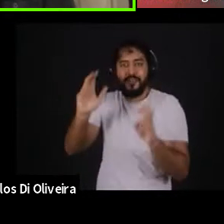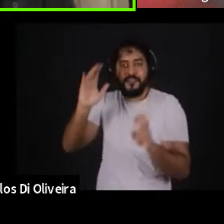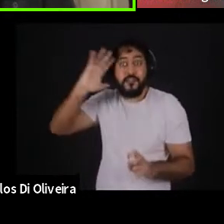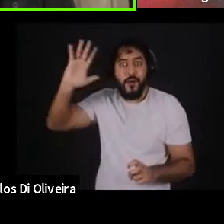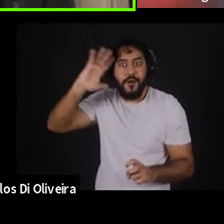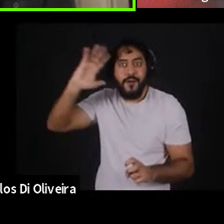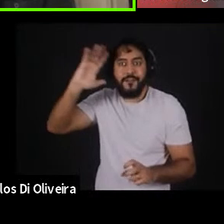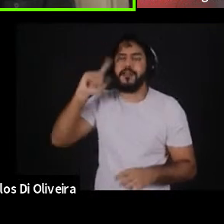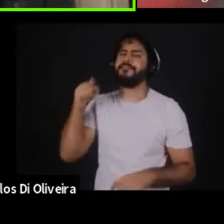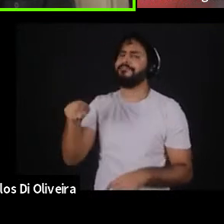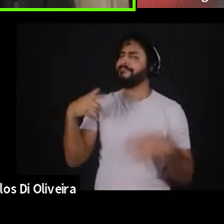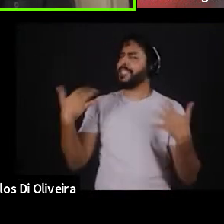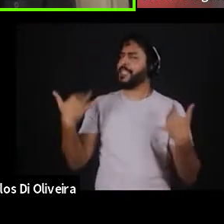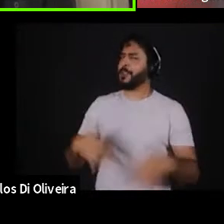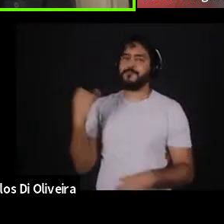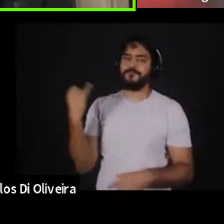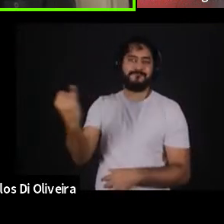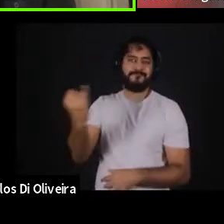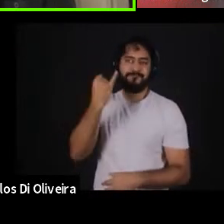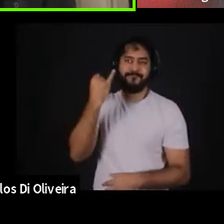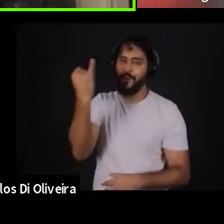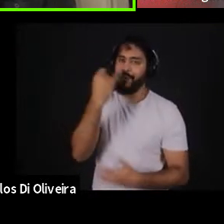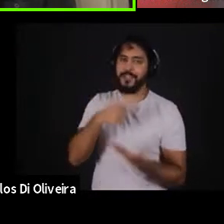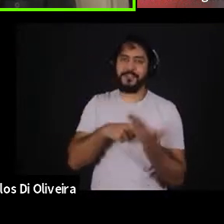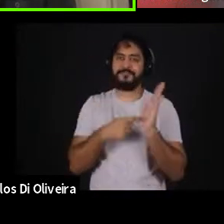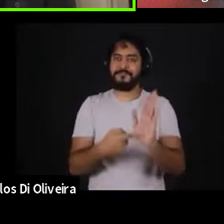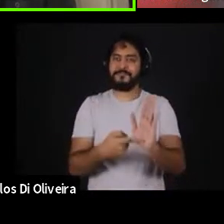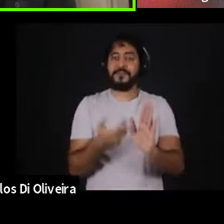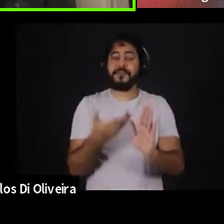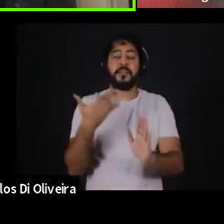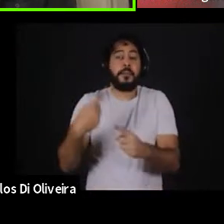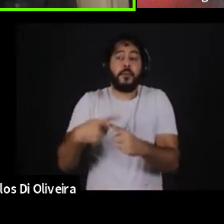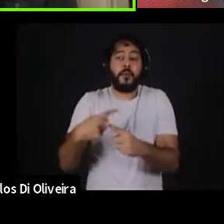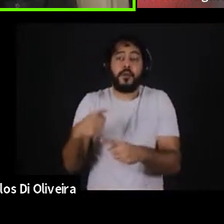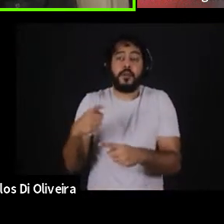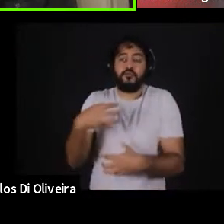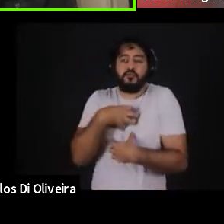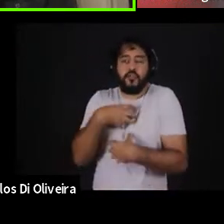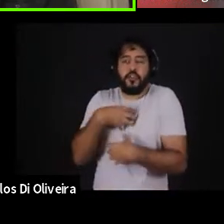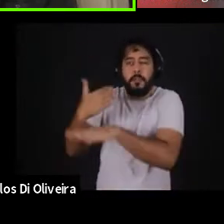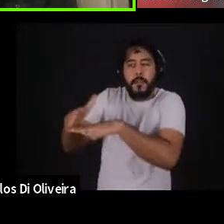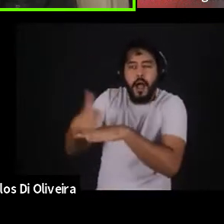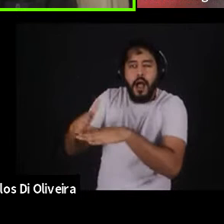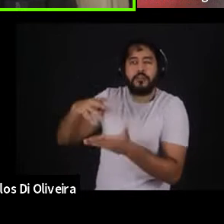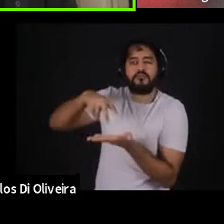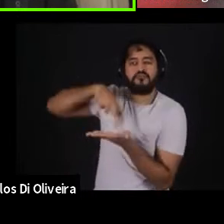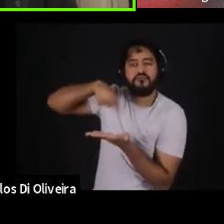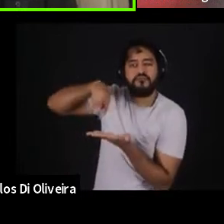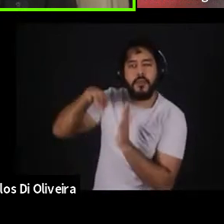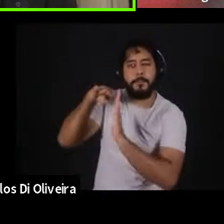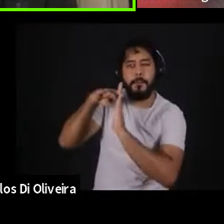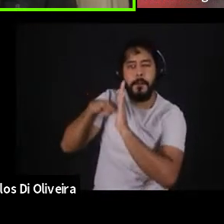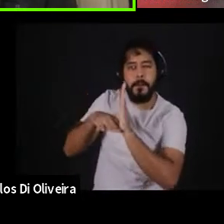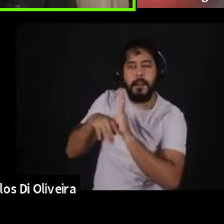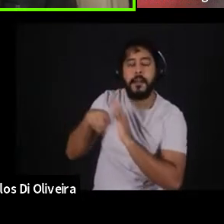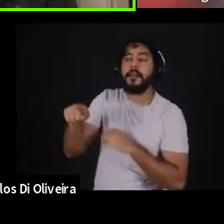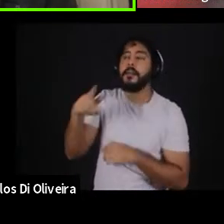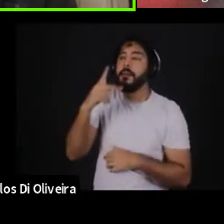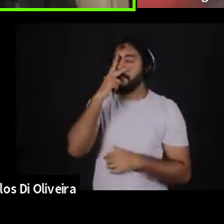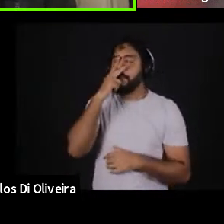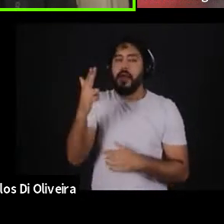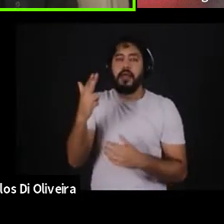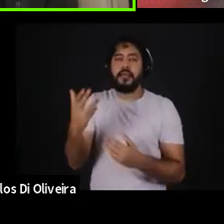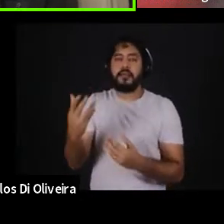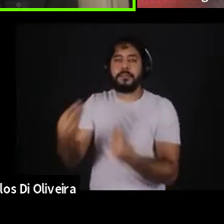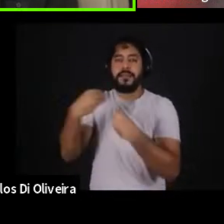muito importante enfatizar, de que maneira a prática coreográfica ela coloca em questão e coloca em